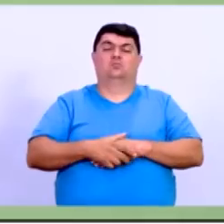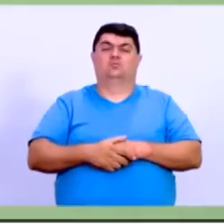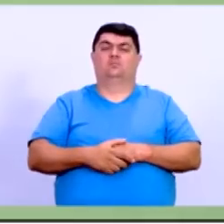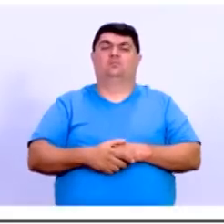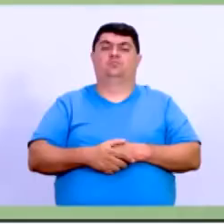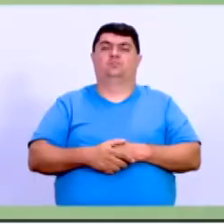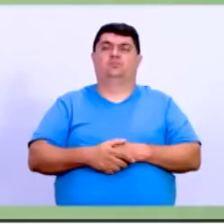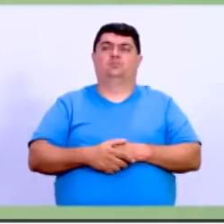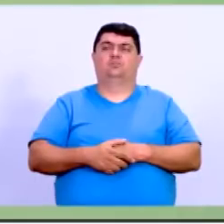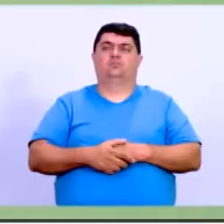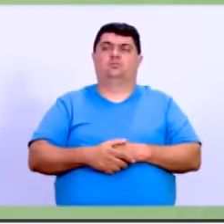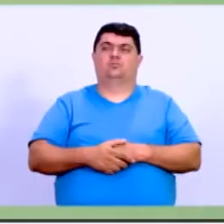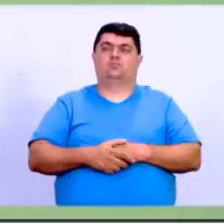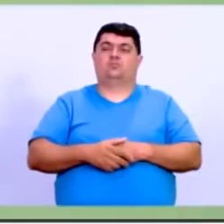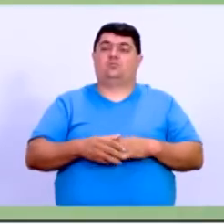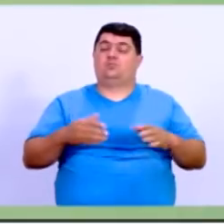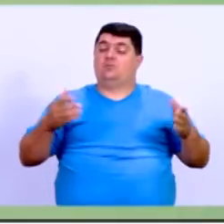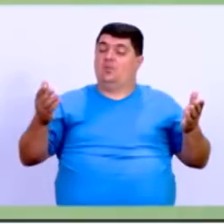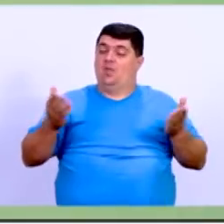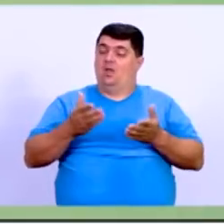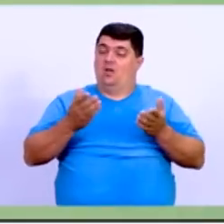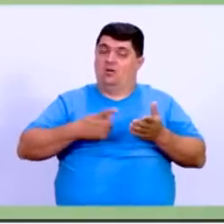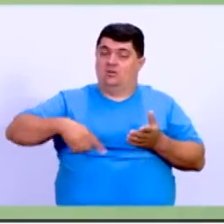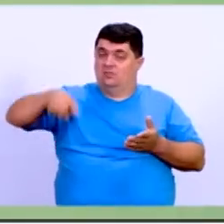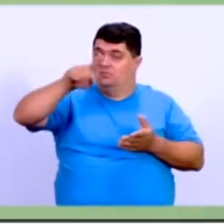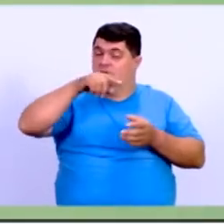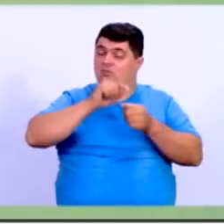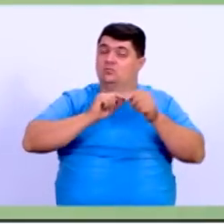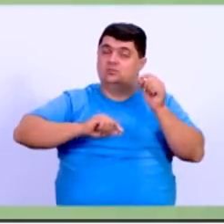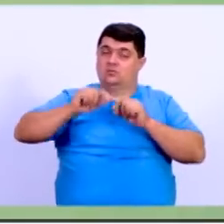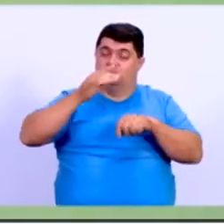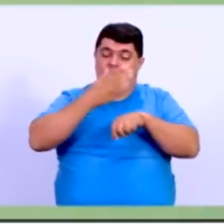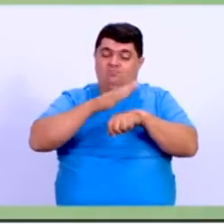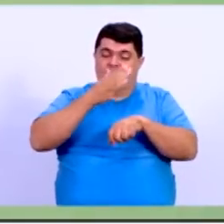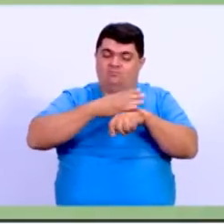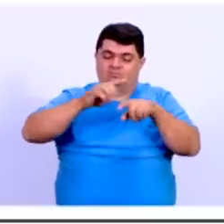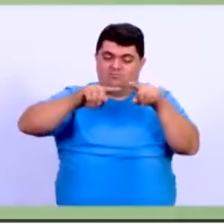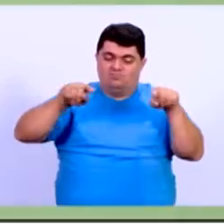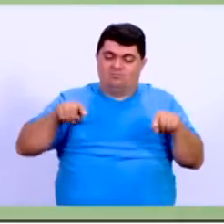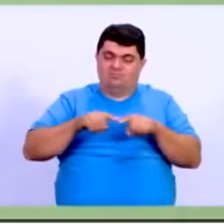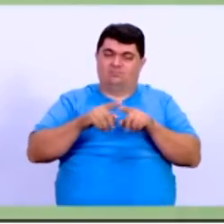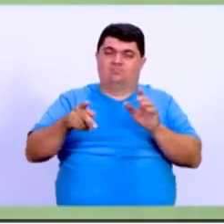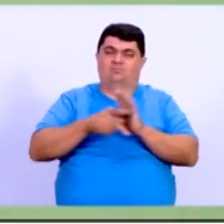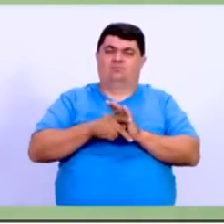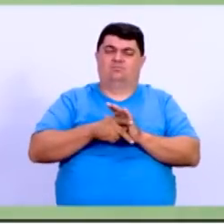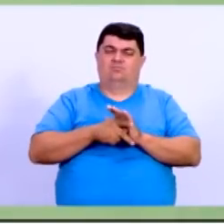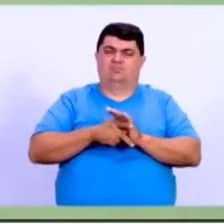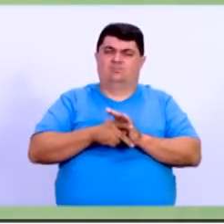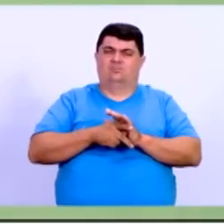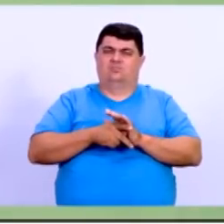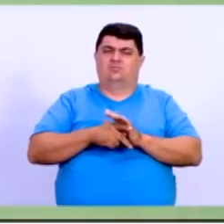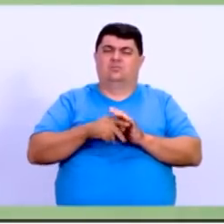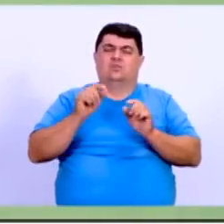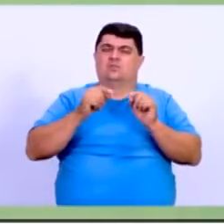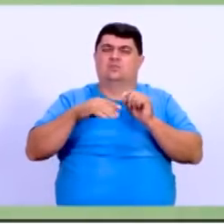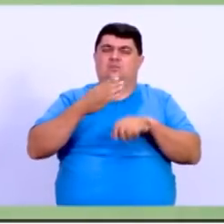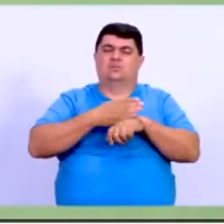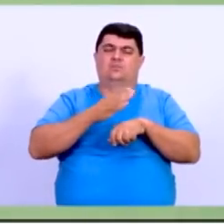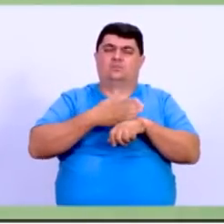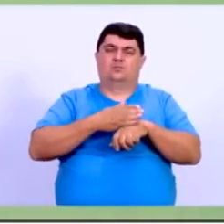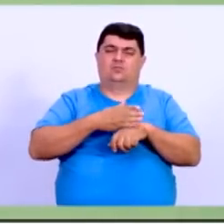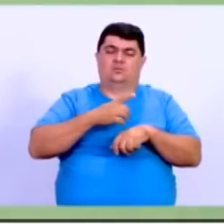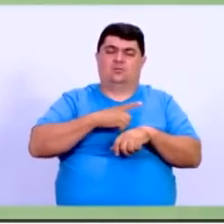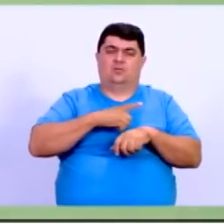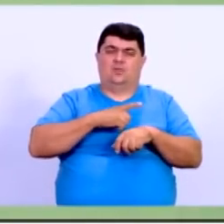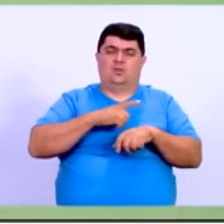ó. Agora, pessoal, vocês vão fazer aí uma atividade de sala. O que essa atividade fala aí para vocês, ó? Com base